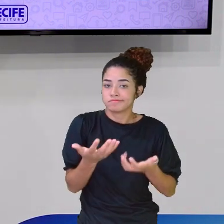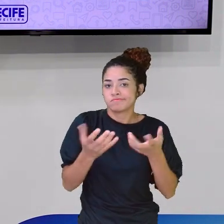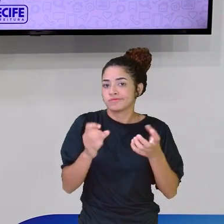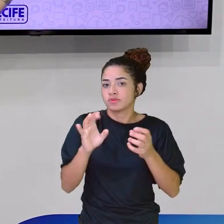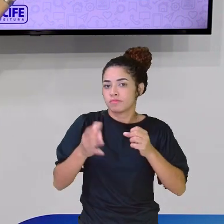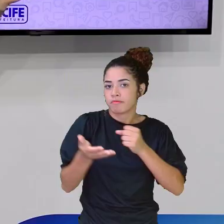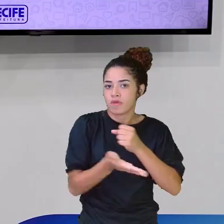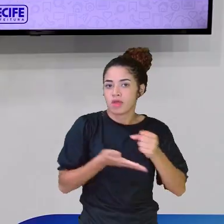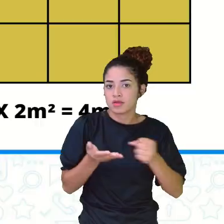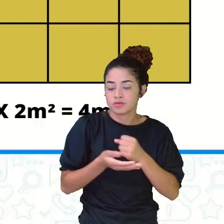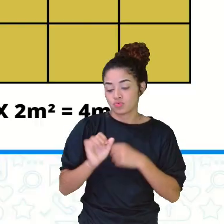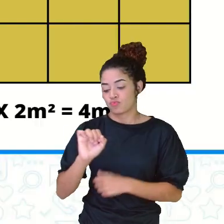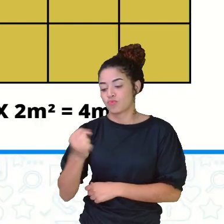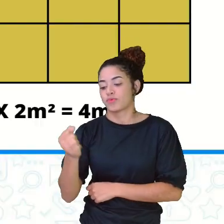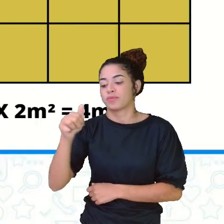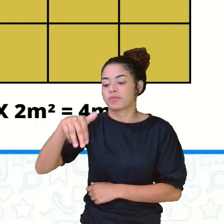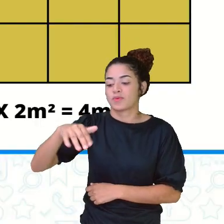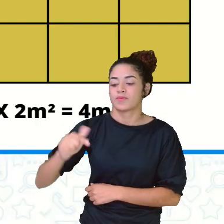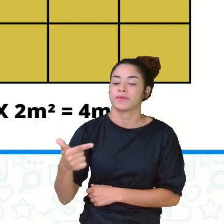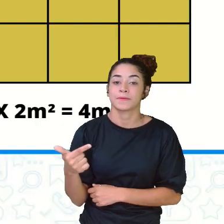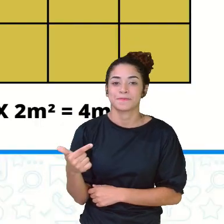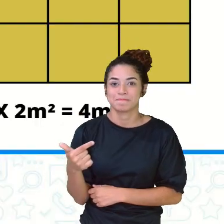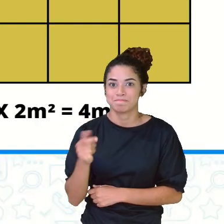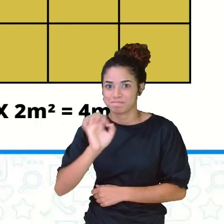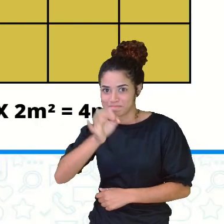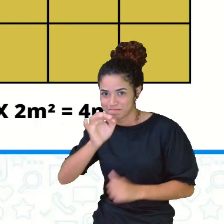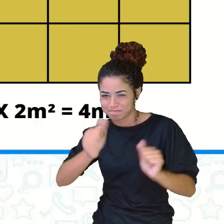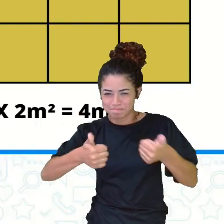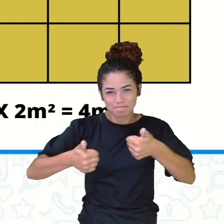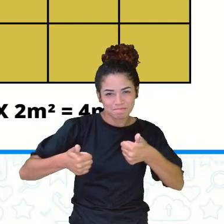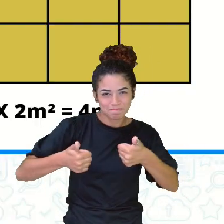exemplo, 8 metros quadrados, beleza?